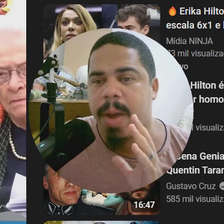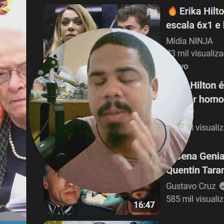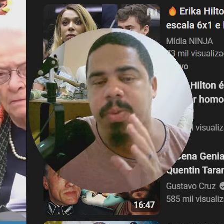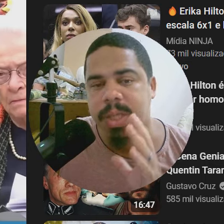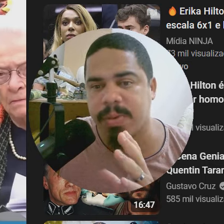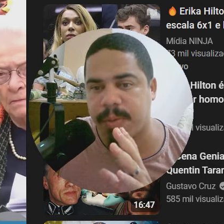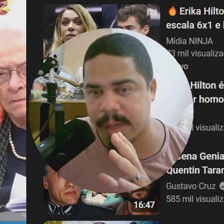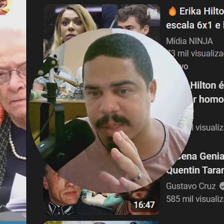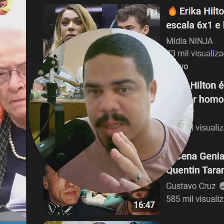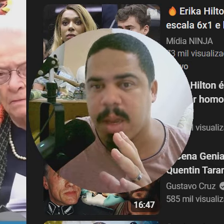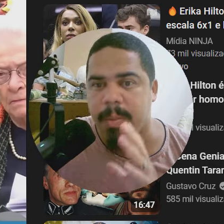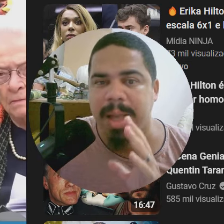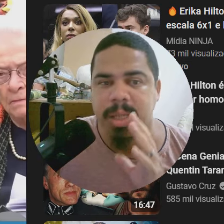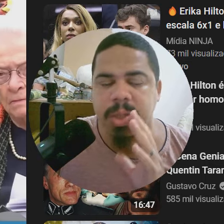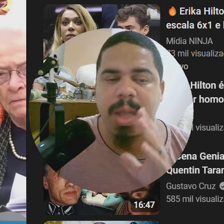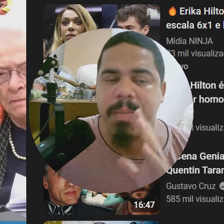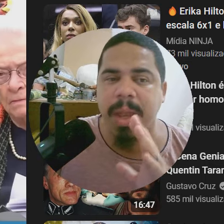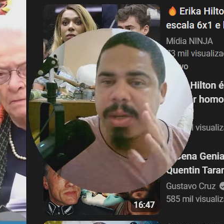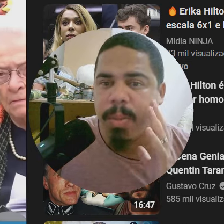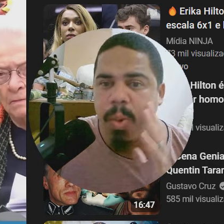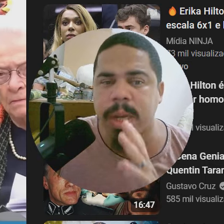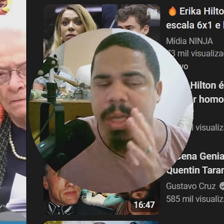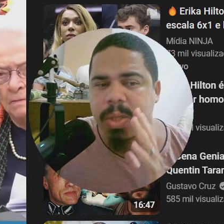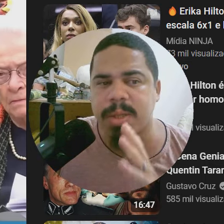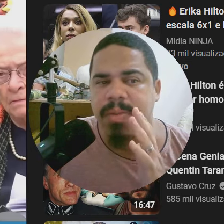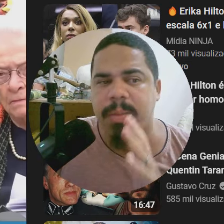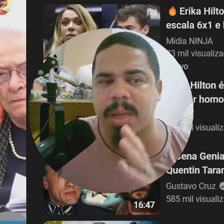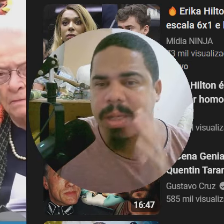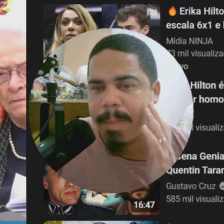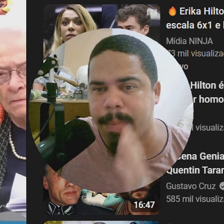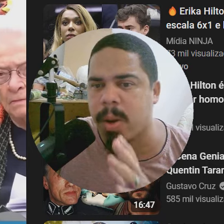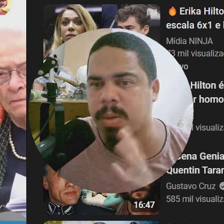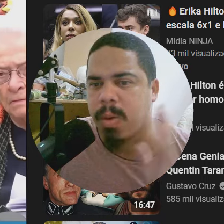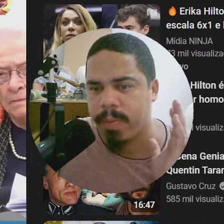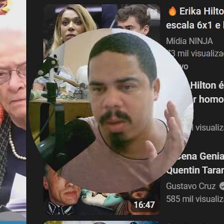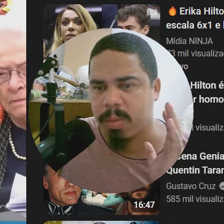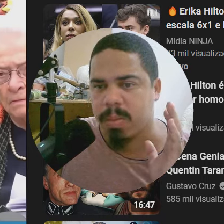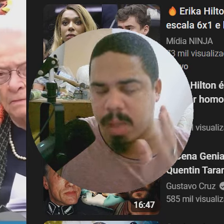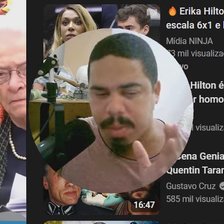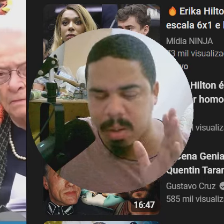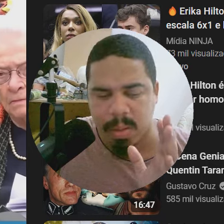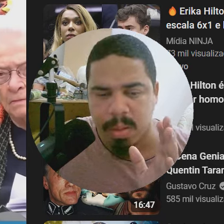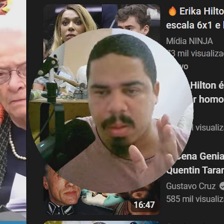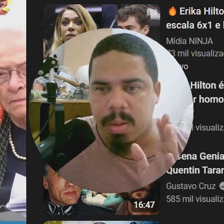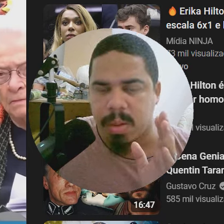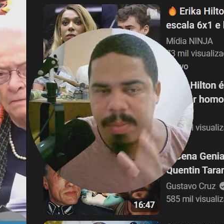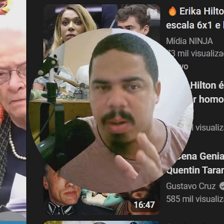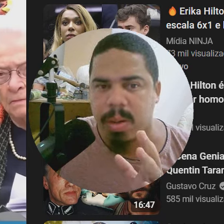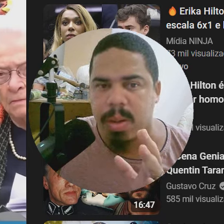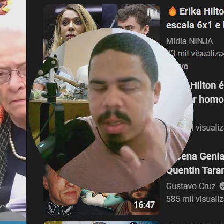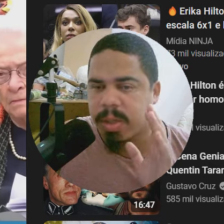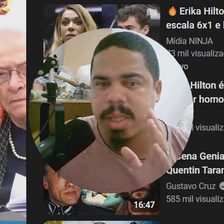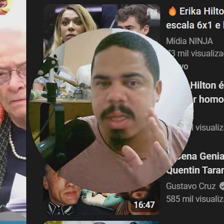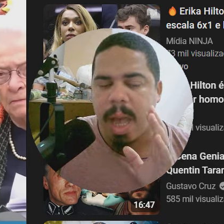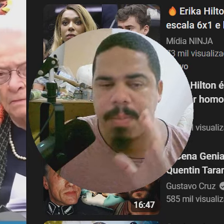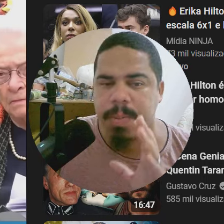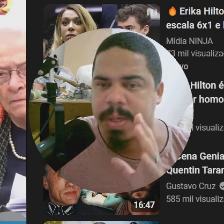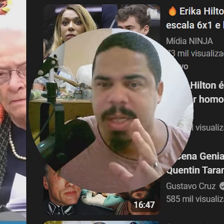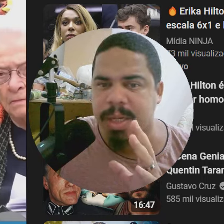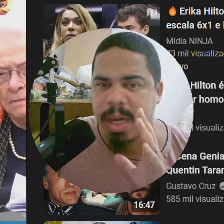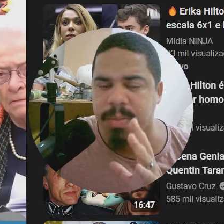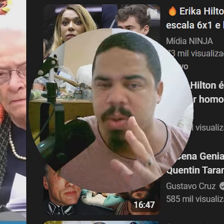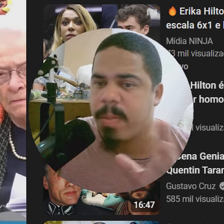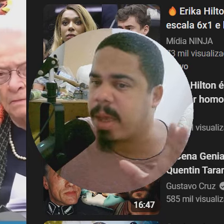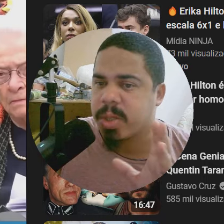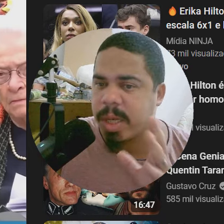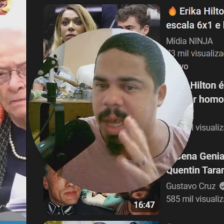porque não é impossível de fazer, mas isso depende única e exclusivamente da porra do governo, tá bom? Tá bom? Então, assim, a proposta